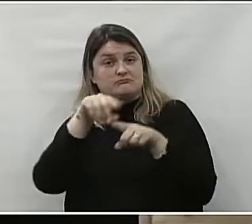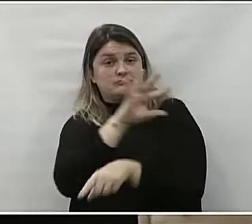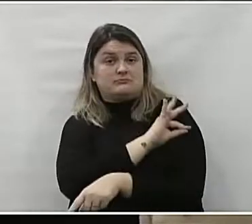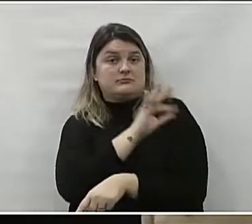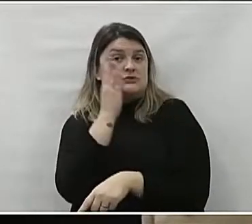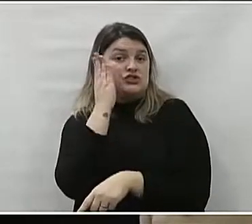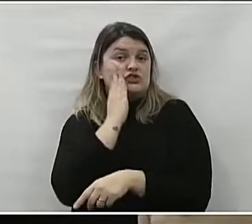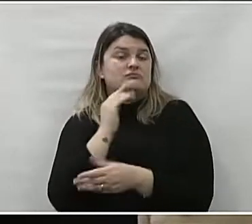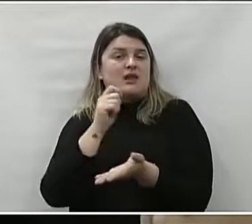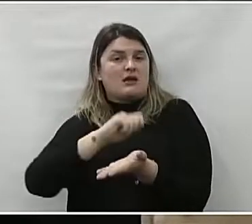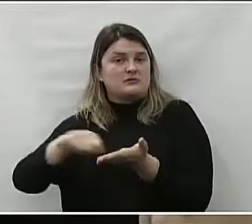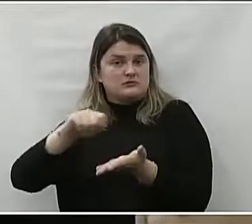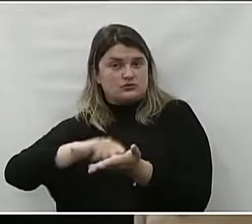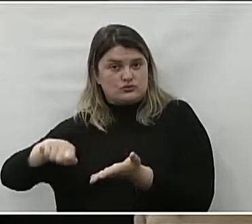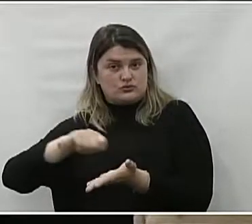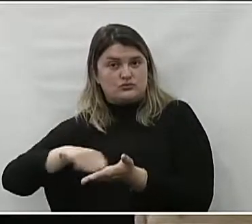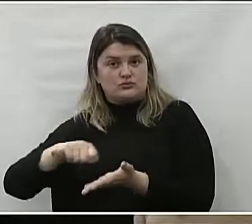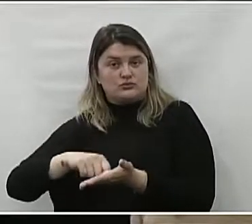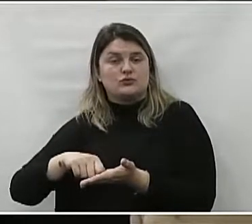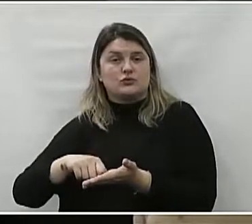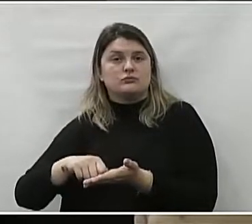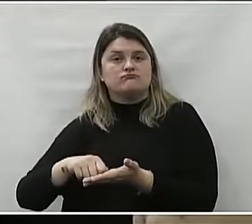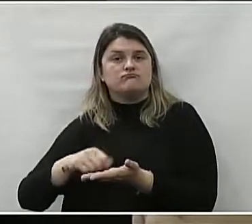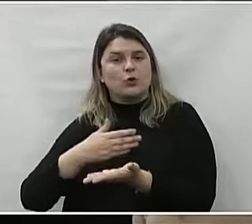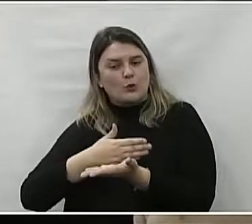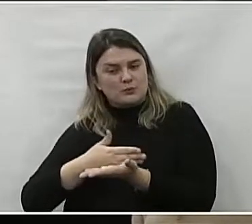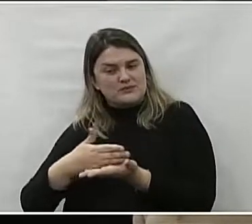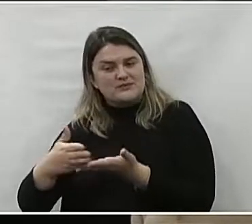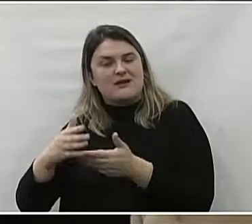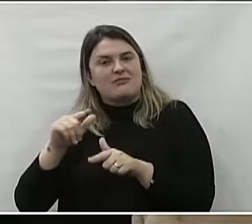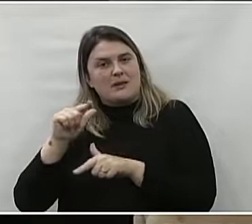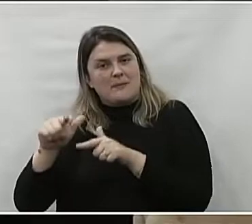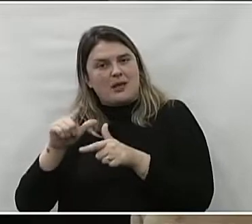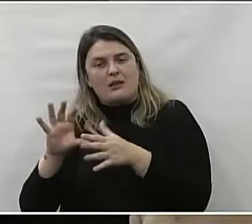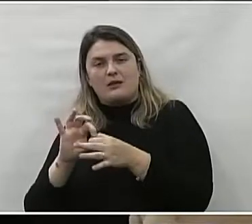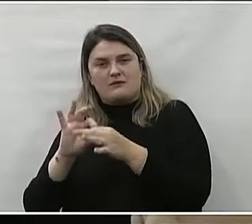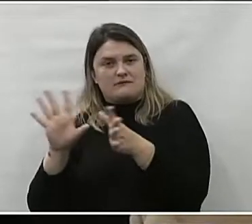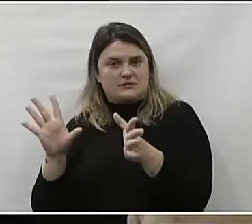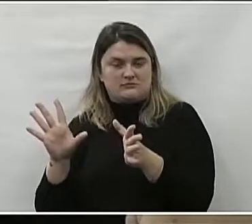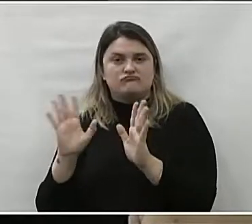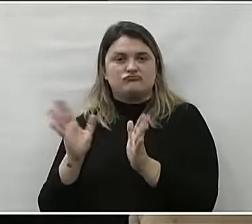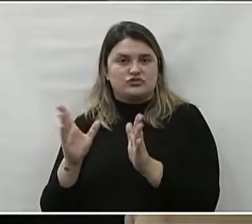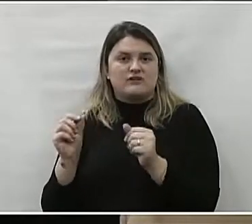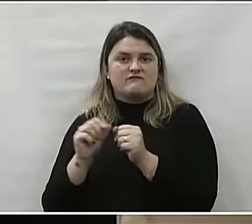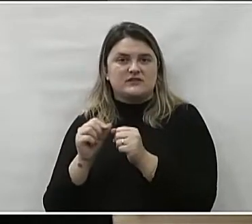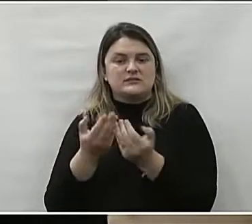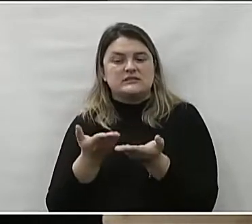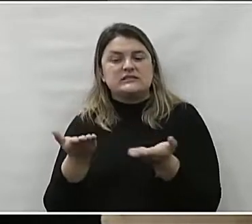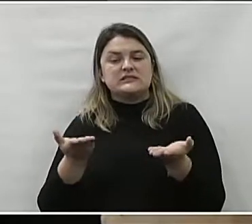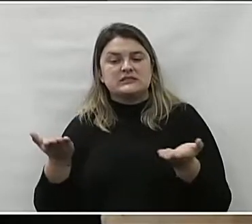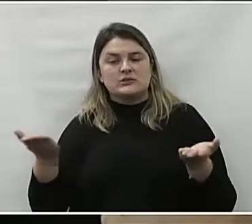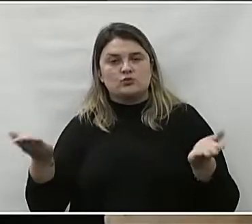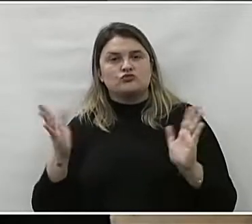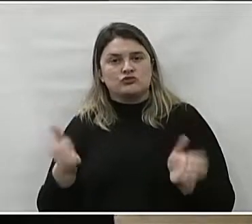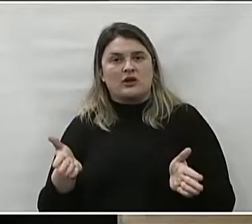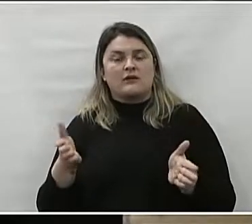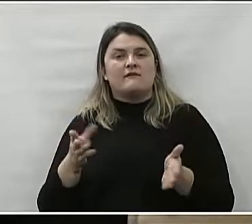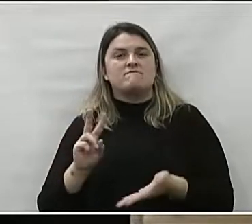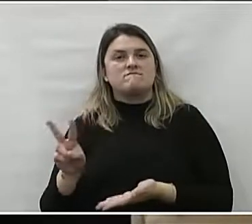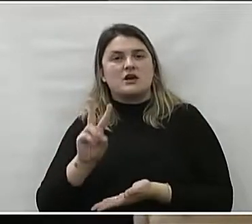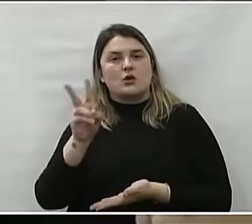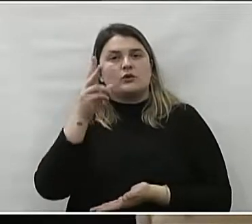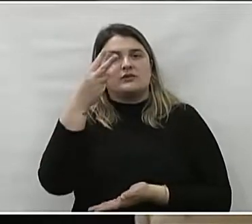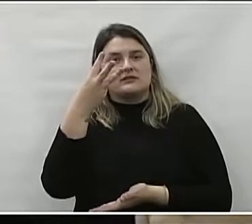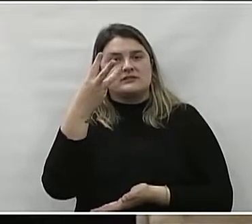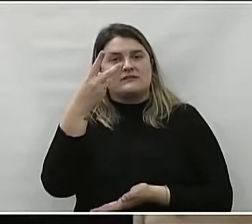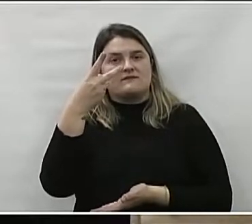aonde foi assinado Então essa ordem de serviço a liberação né já foi feita a licitação é de um